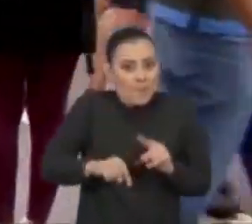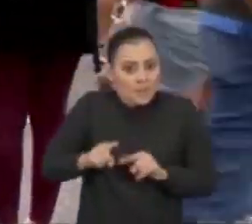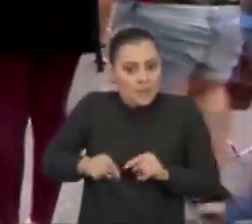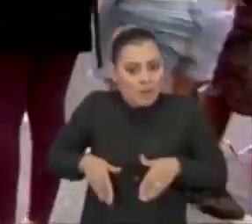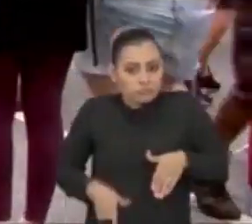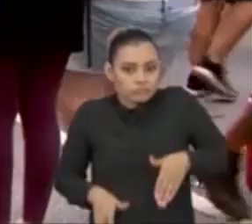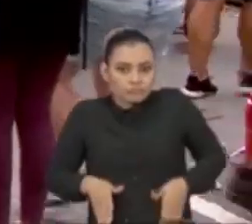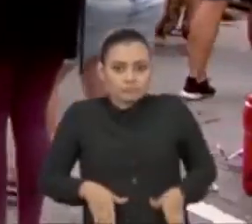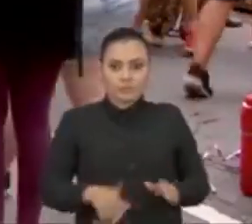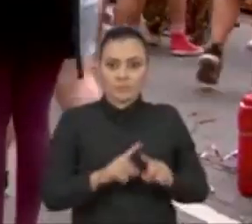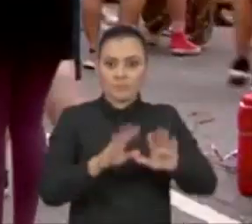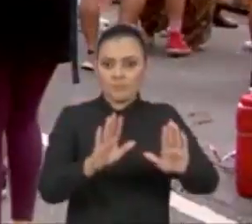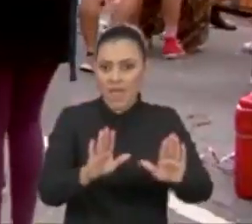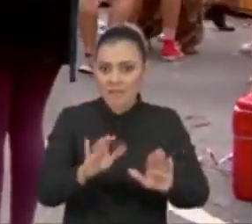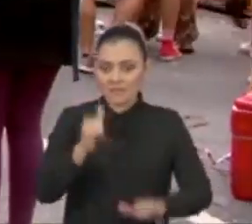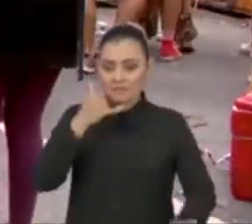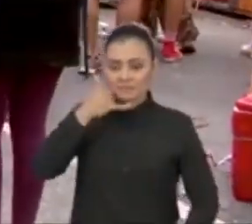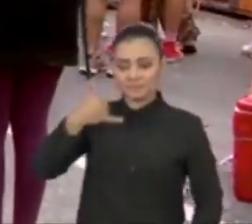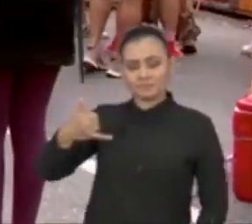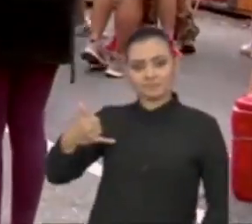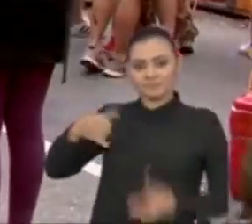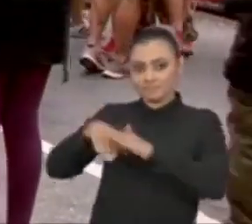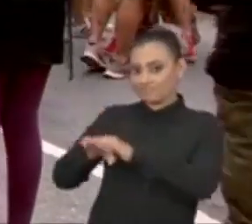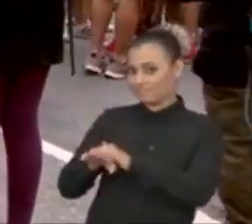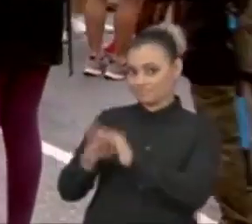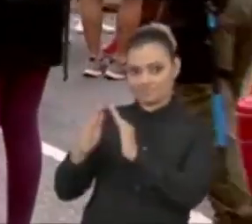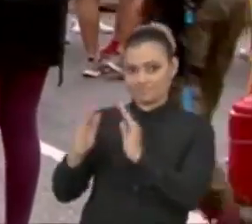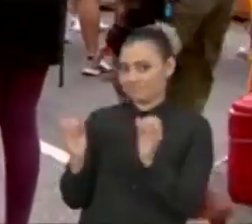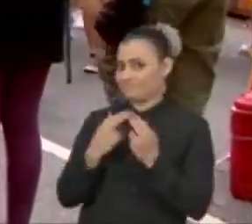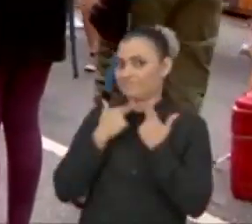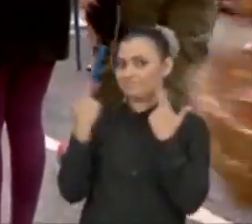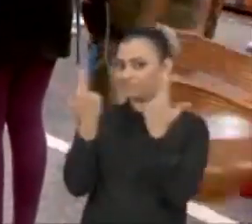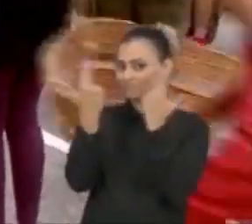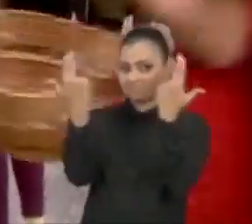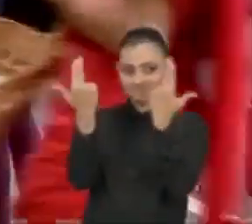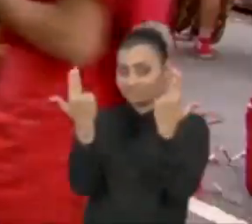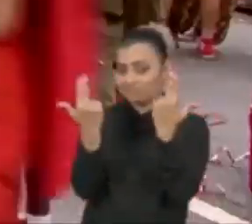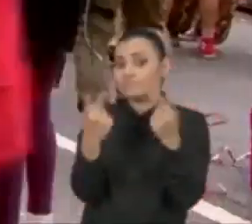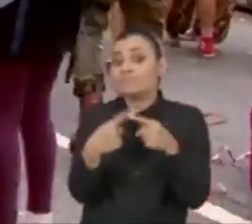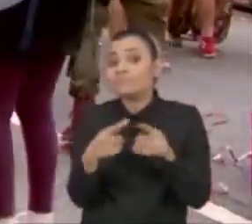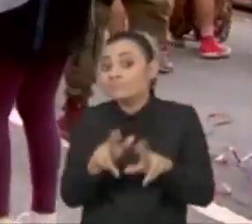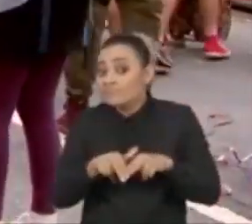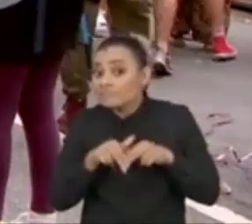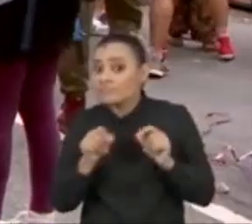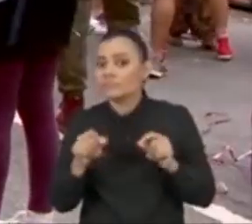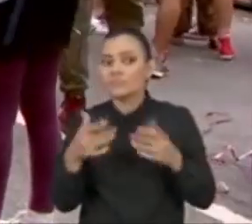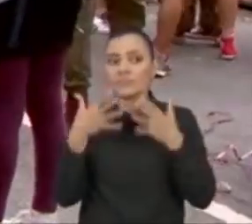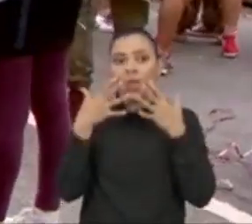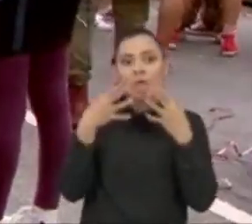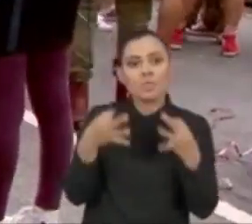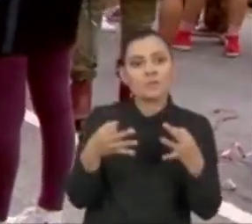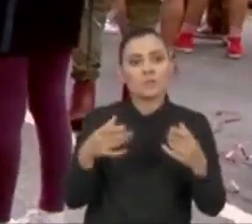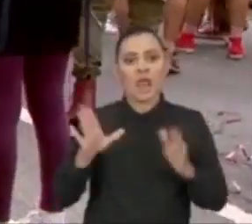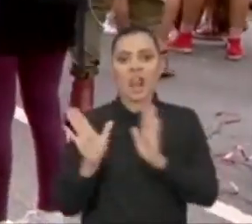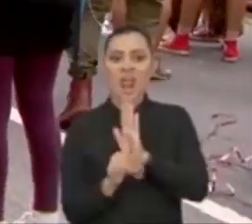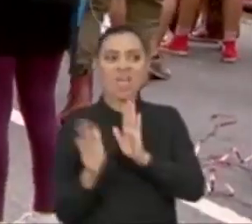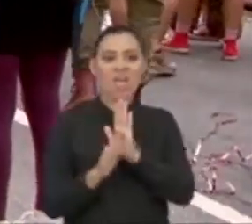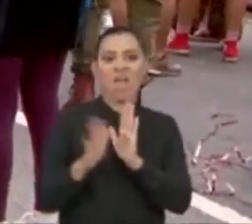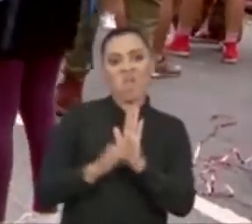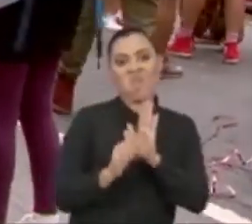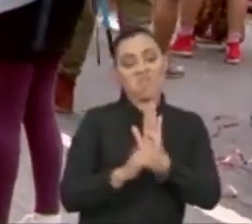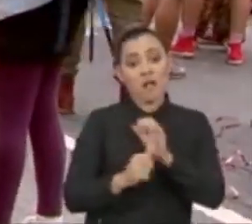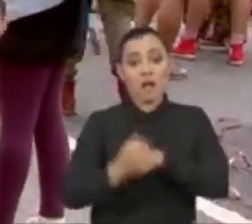mas muitas não conseguem deixar o celular em casa. A distração é prato cheio para os ladrões. No carnaval